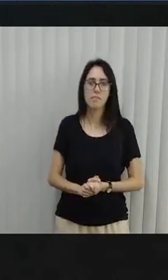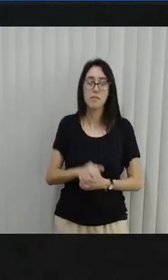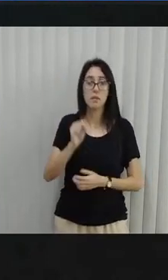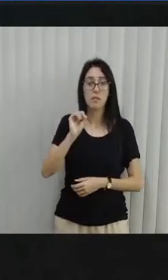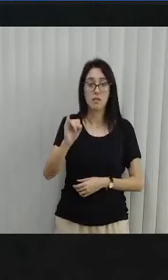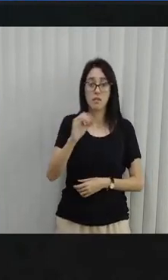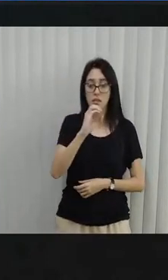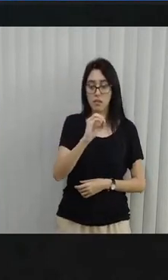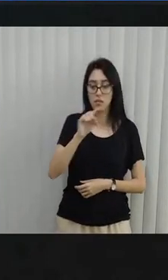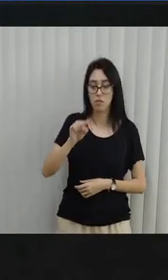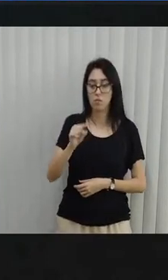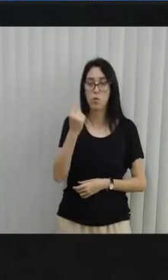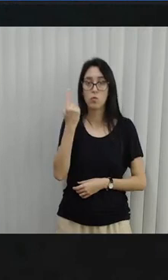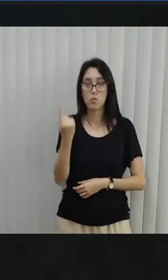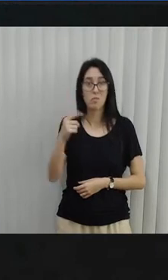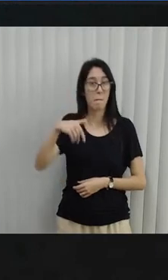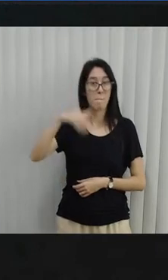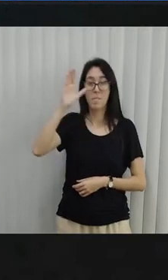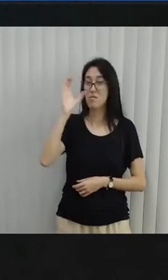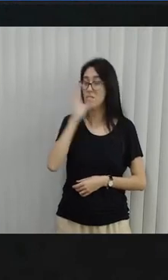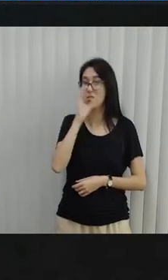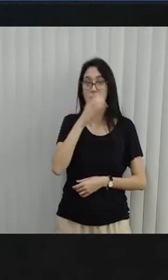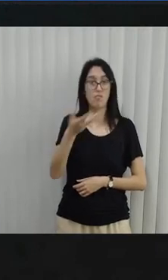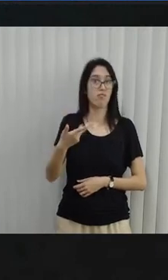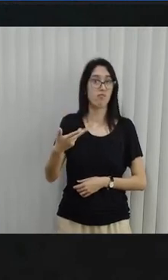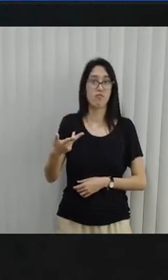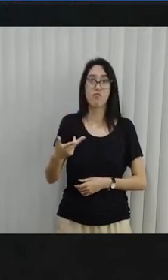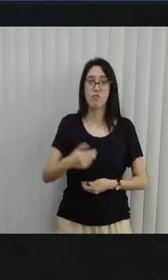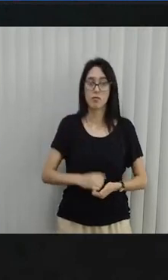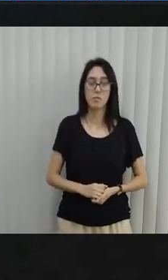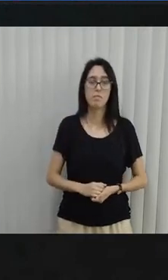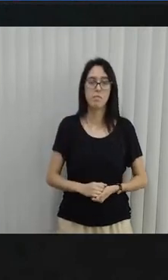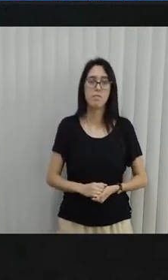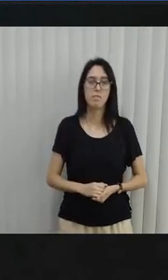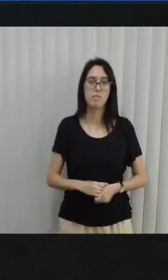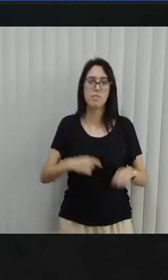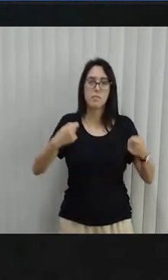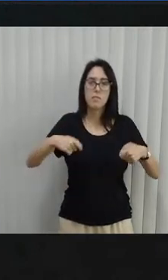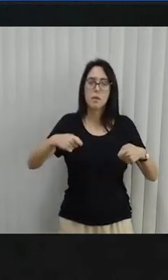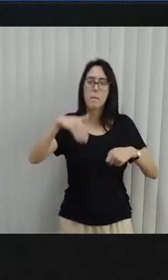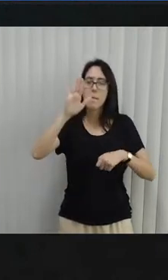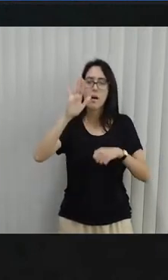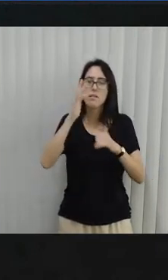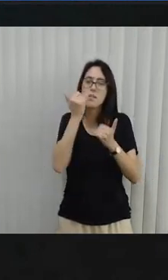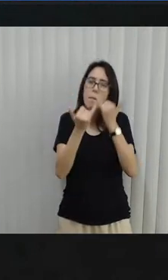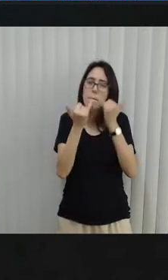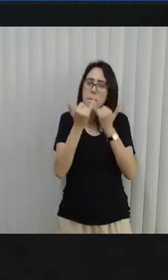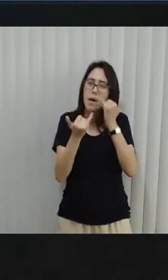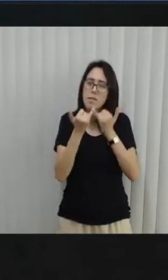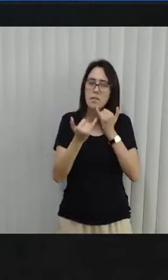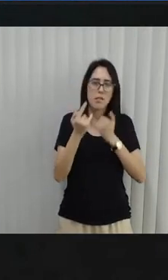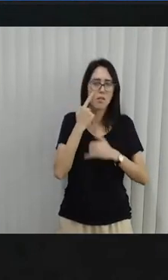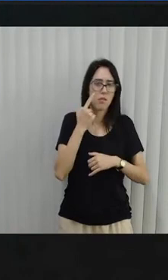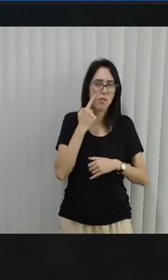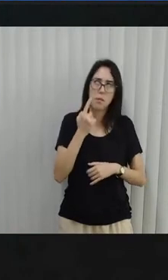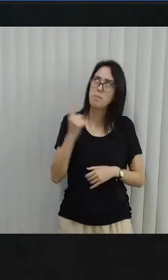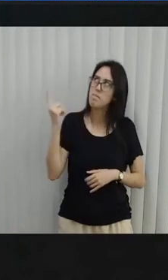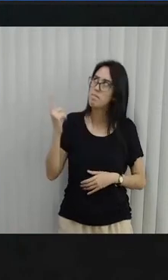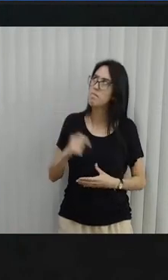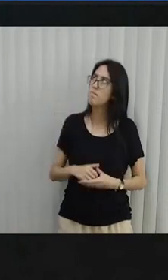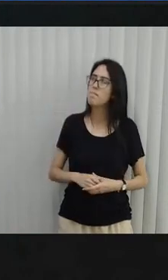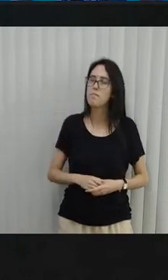0.1, repara que ele vai trocar mais rápido ainda, ó. Aí fica até mais parecido com o deles também. O deles até um pouquinho mais